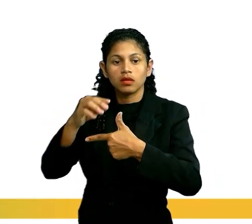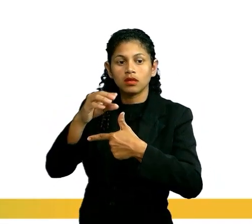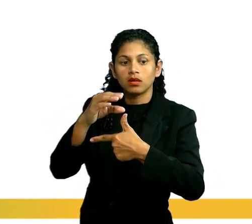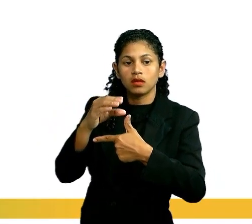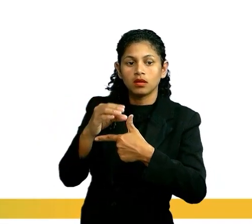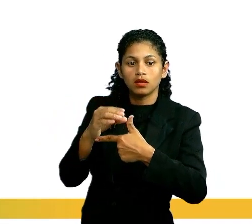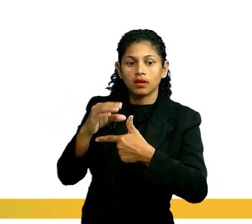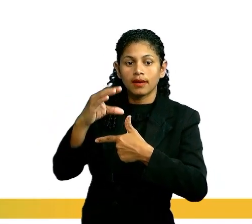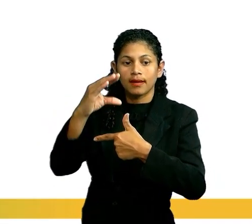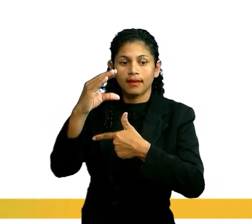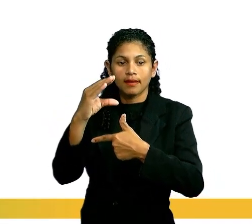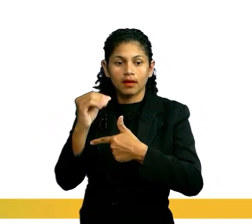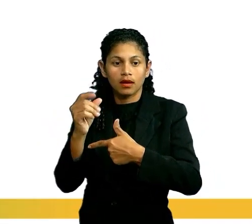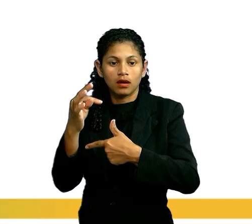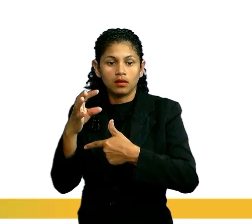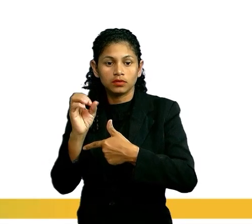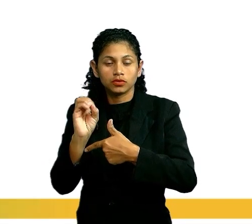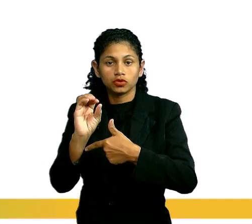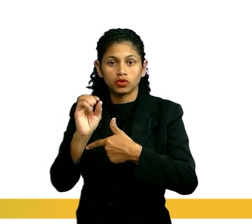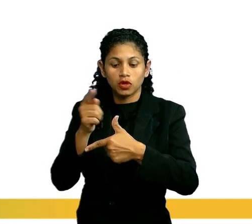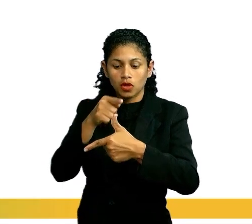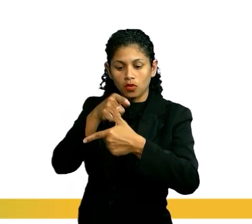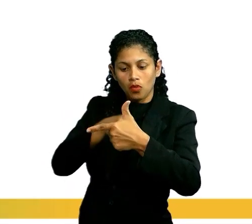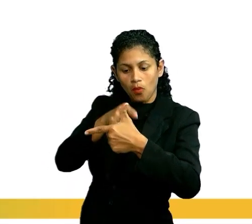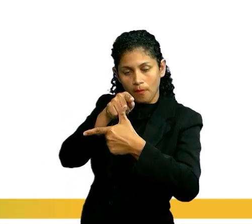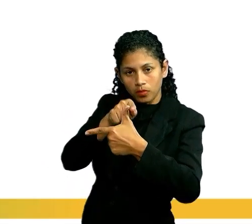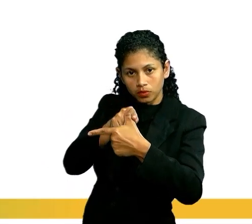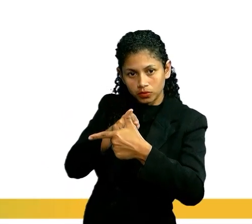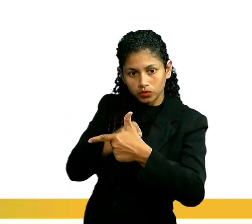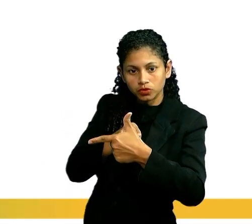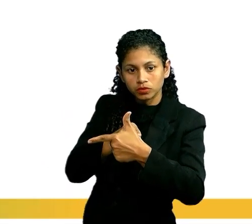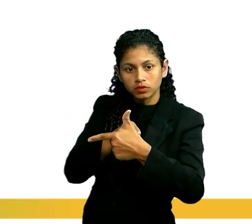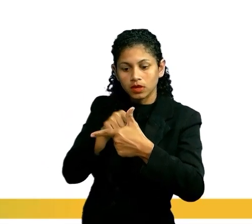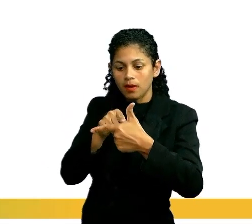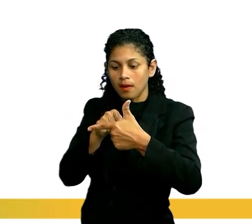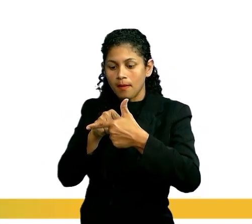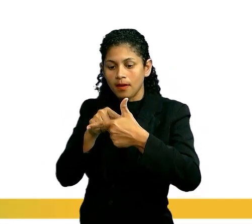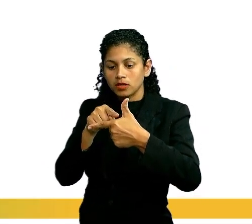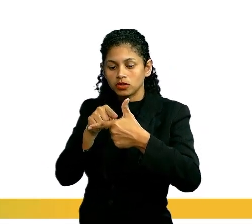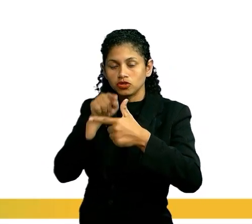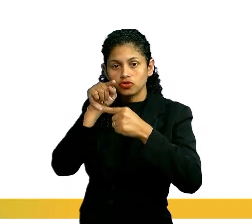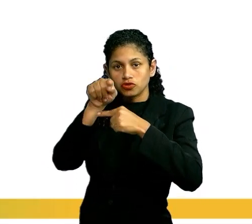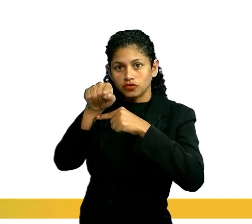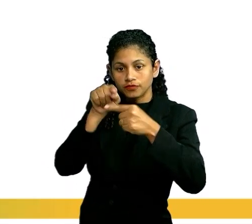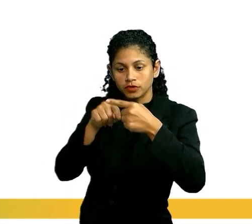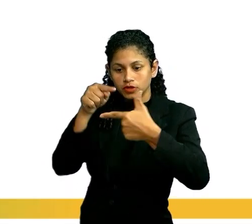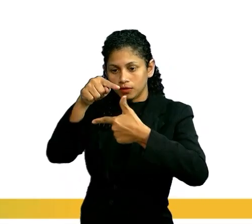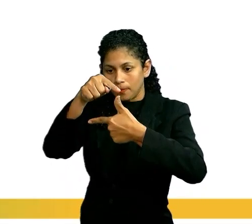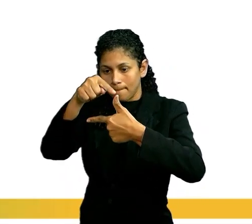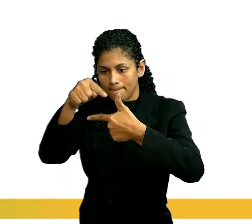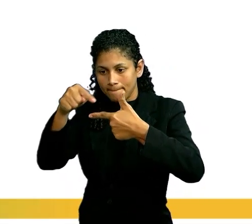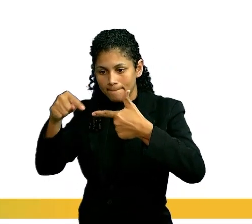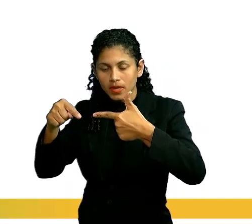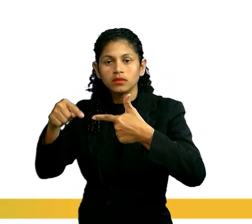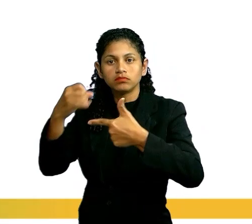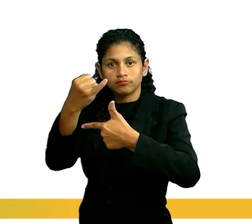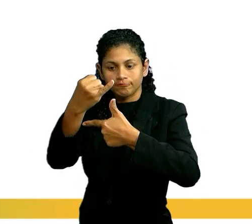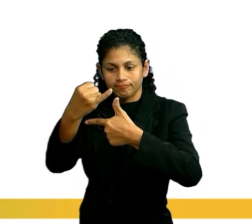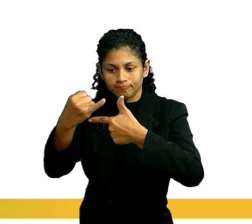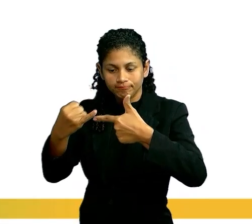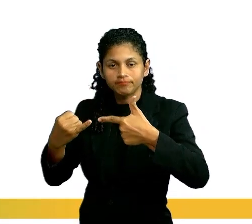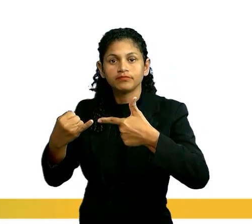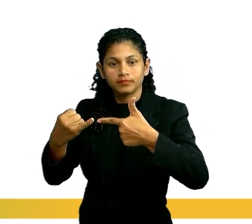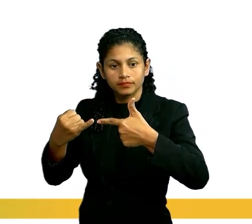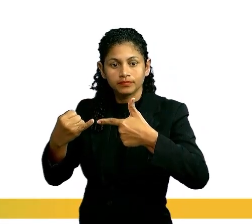pela hipotenusa. Cosseno é o cateto adjacente a ele, também dividido pela hipotenusa. E a tangente